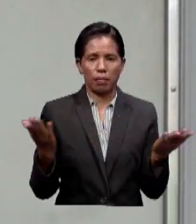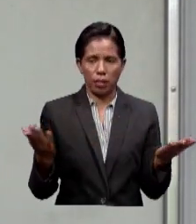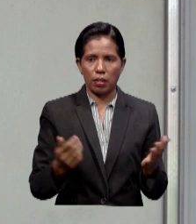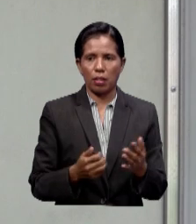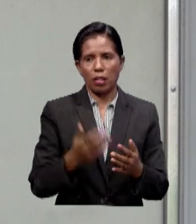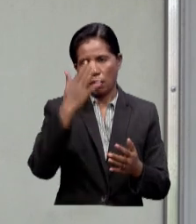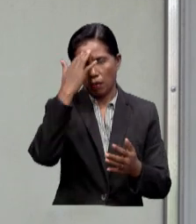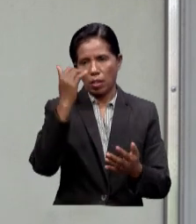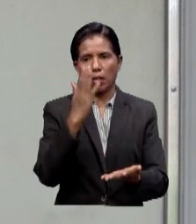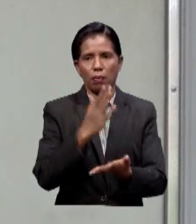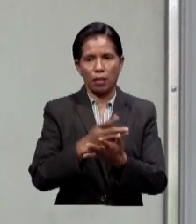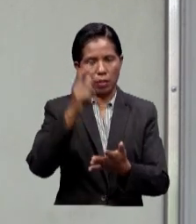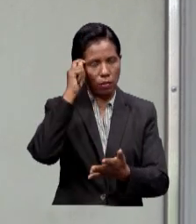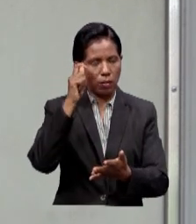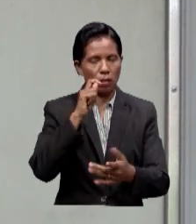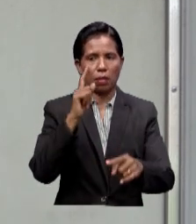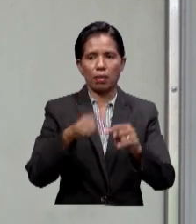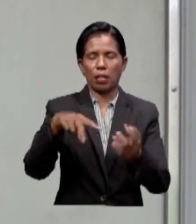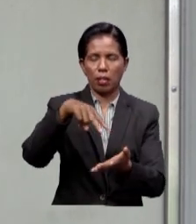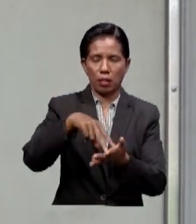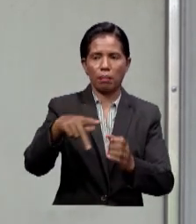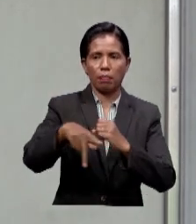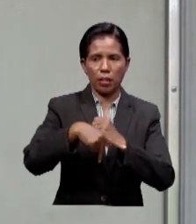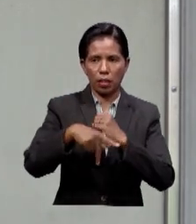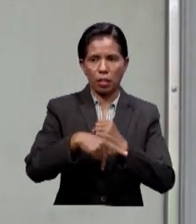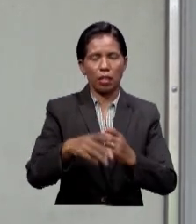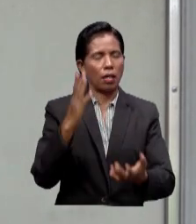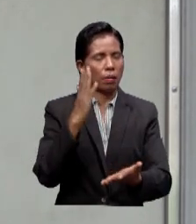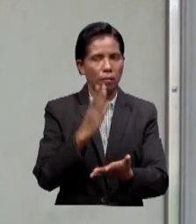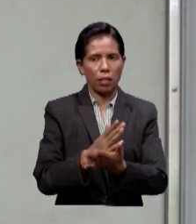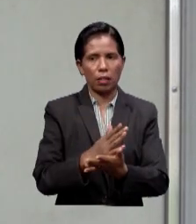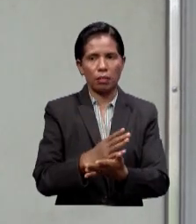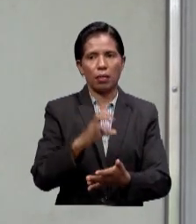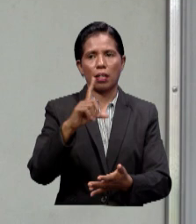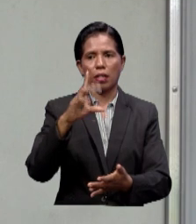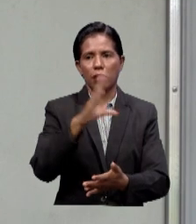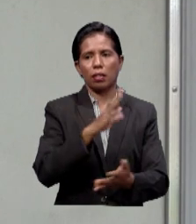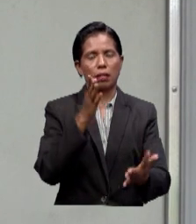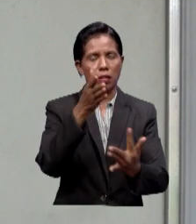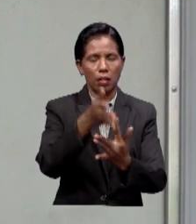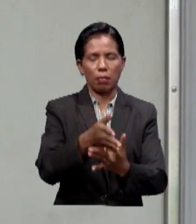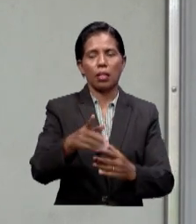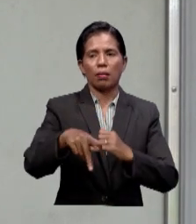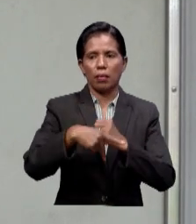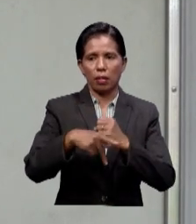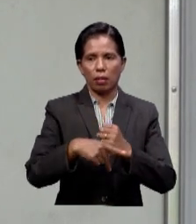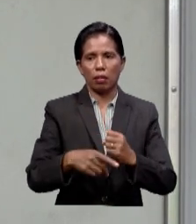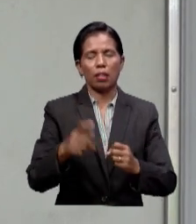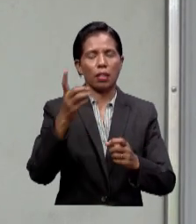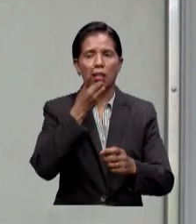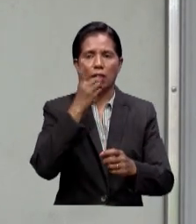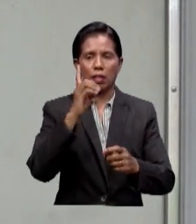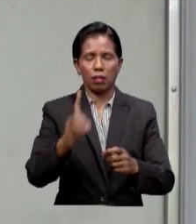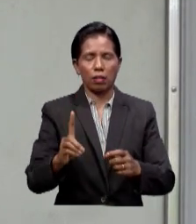sama kla partia mauntaur la bel hari partido. Não sei lá para ter mau ele ser dela liga tamo repartido. Nem vê declaração, se nem